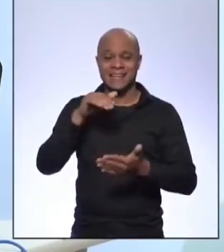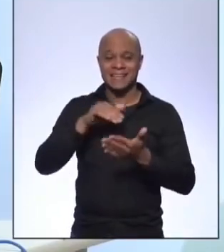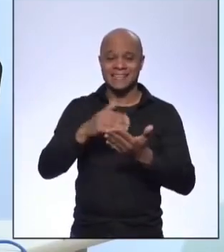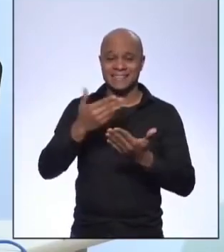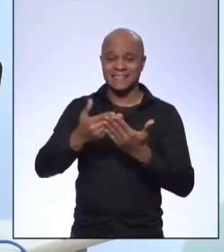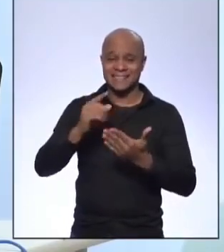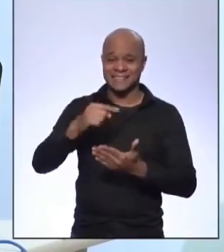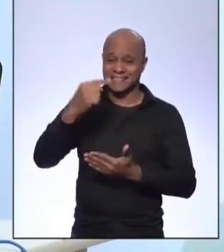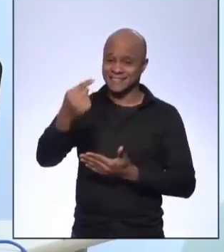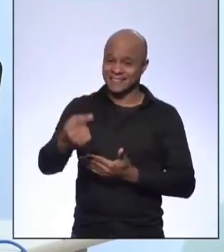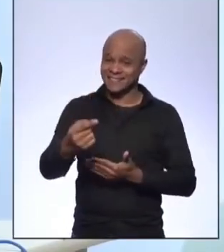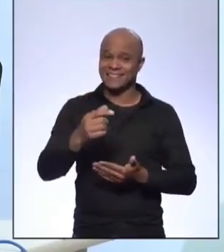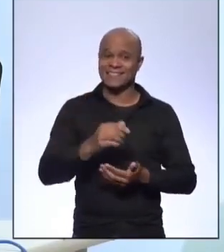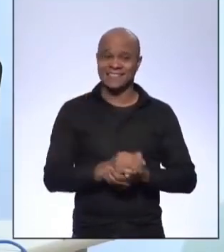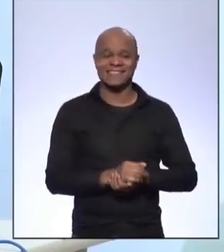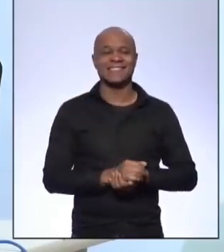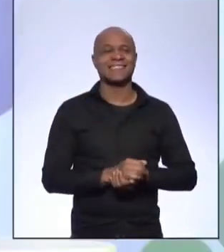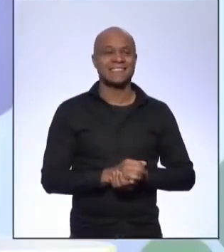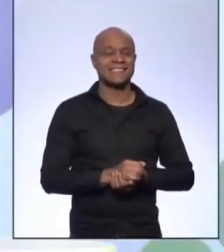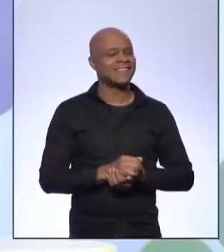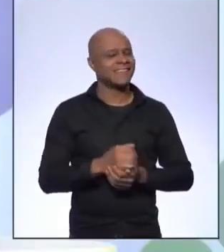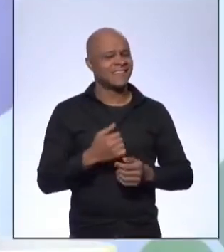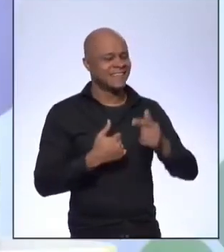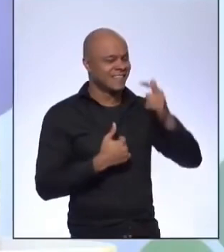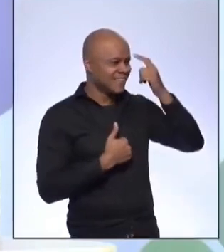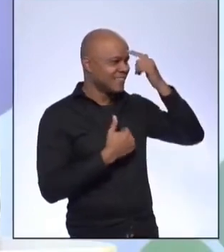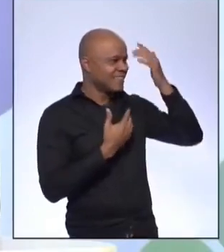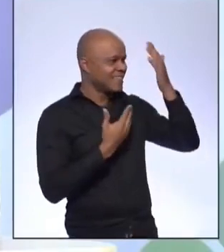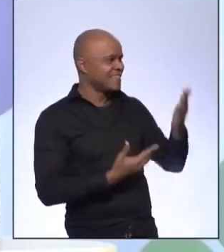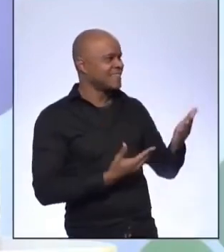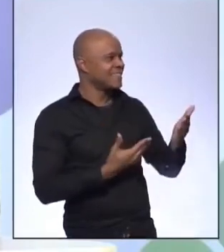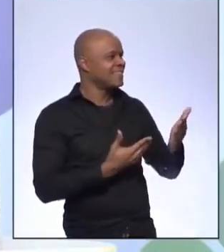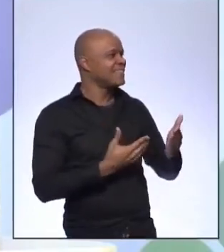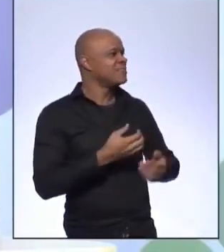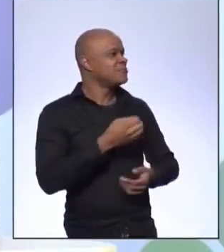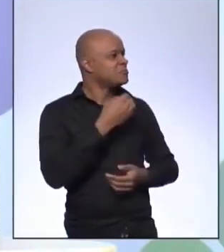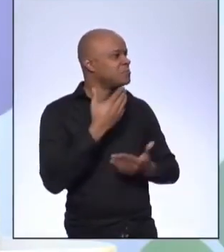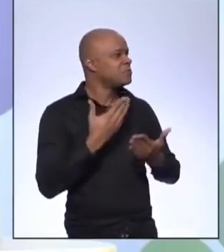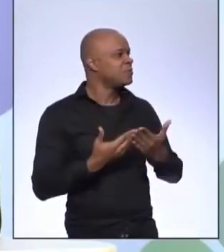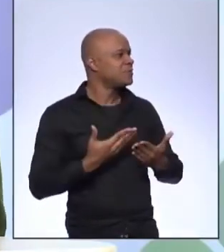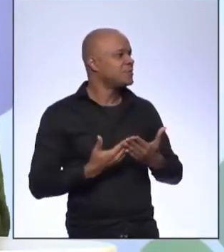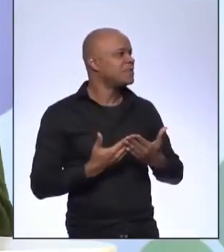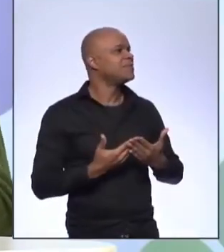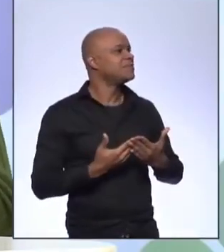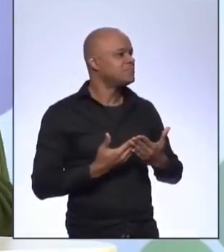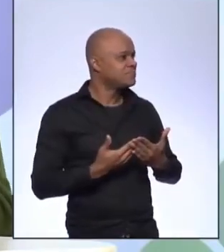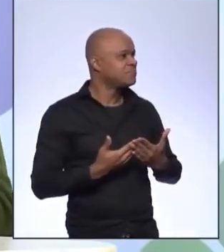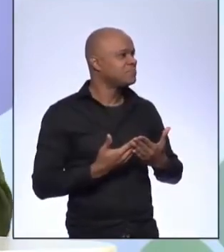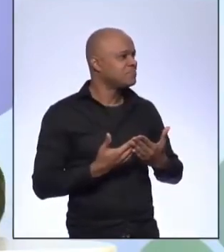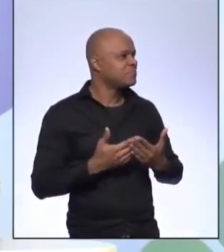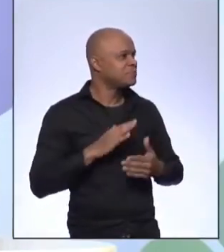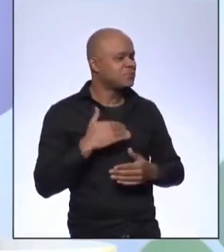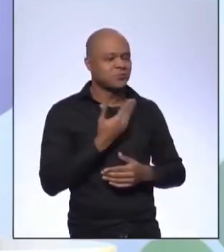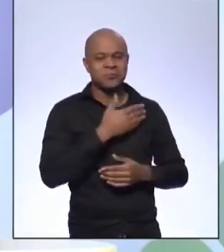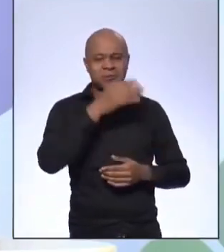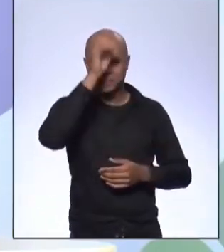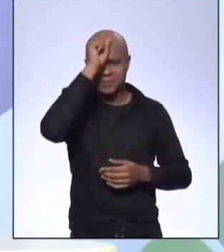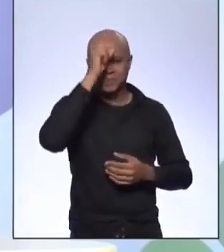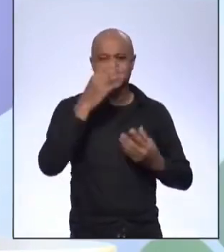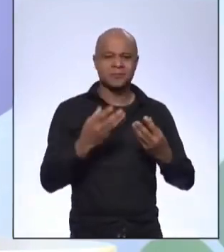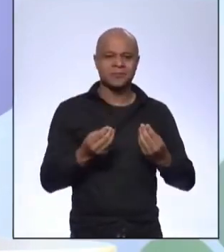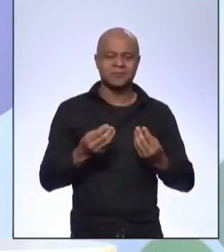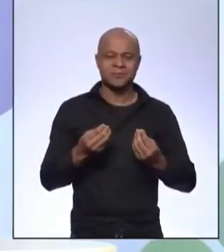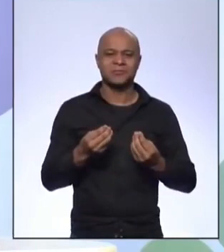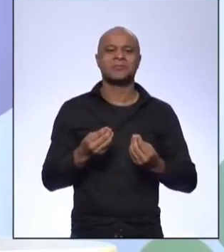próxima aula, até uma próxima, né? Eu que agradeço, foi uma excelente aula. Nós também aprendemos bastante para